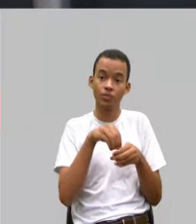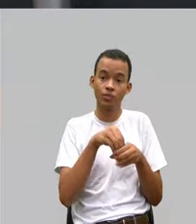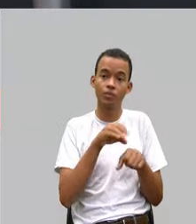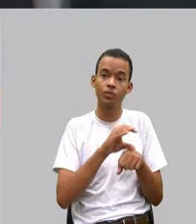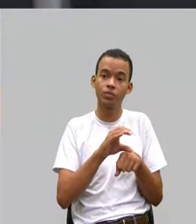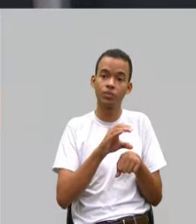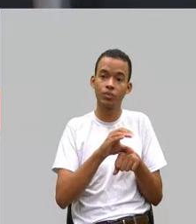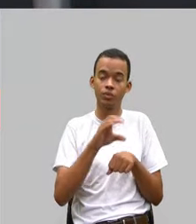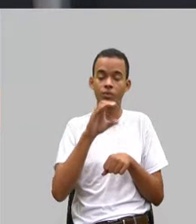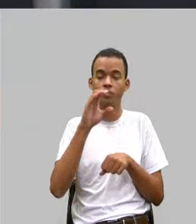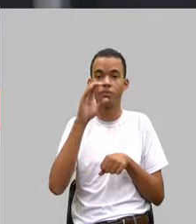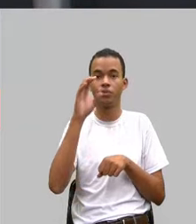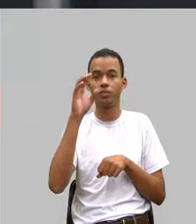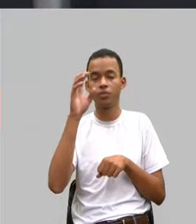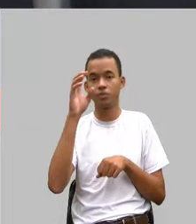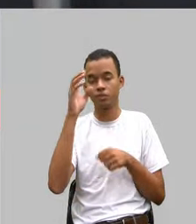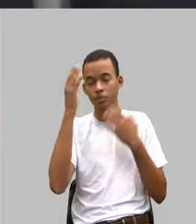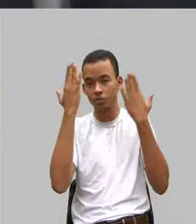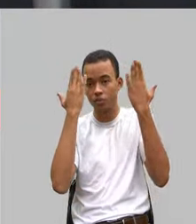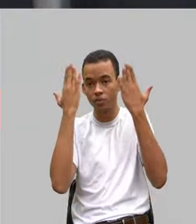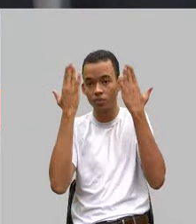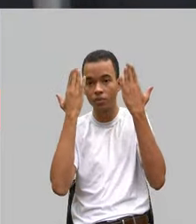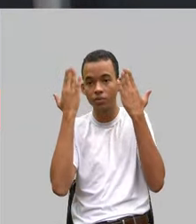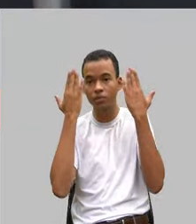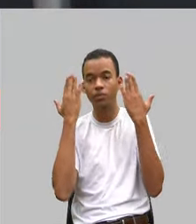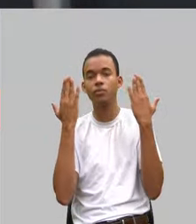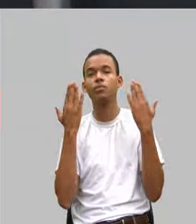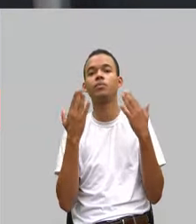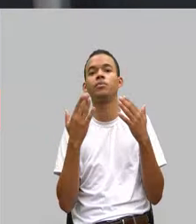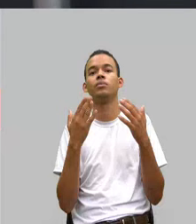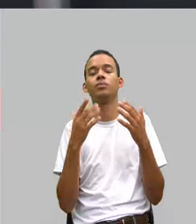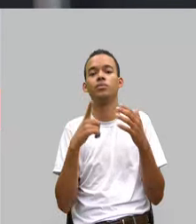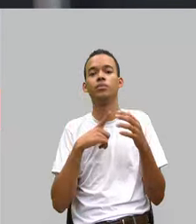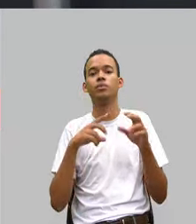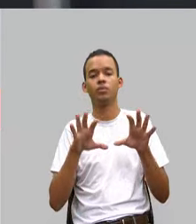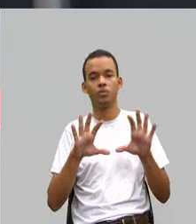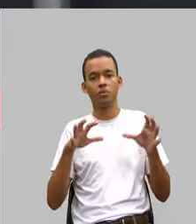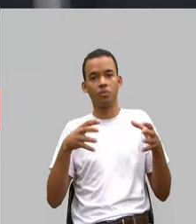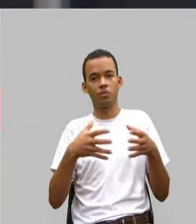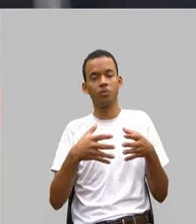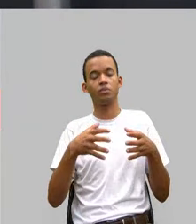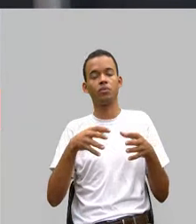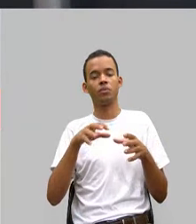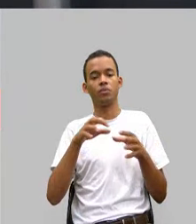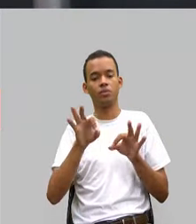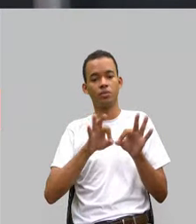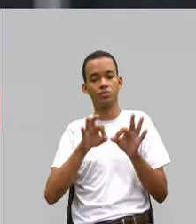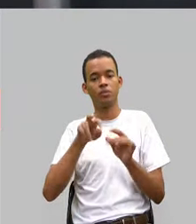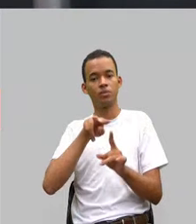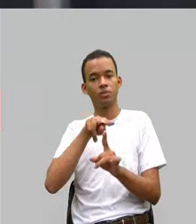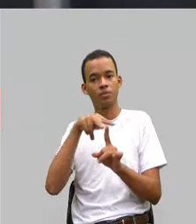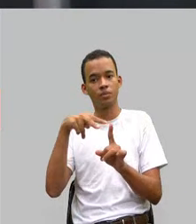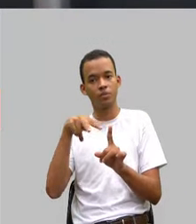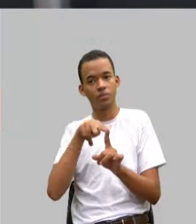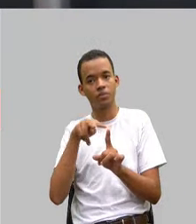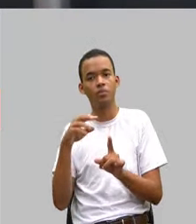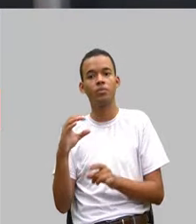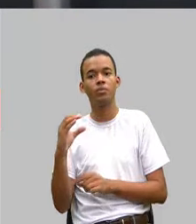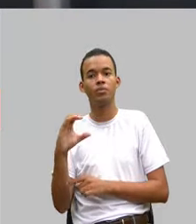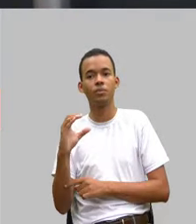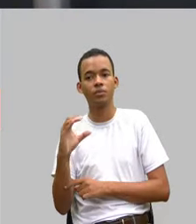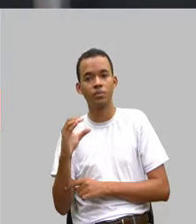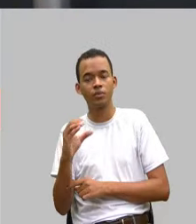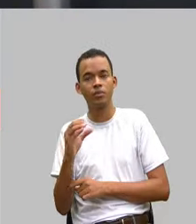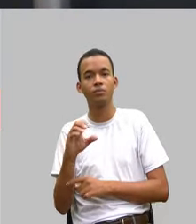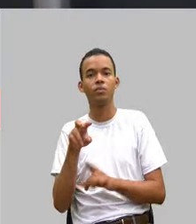daquela greja a instituição com vistas a qualificar a perspectiva da ciência sob a perspectiva da